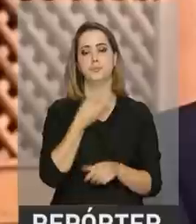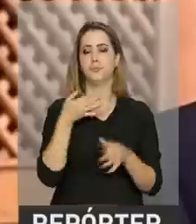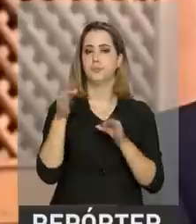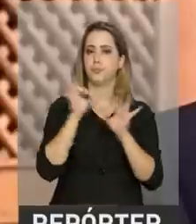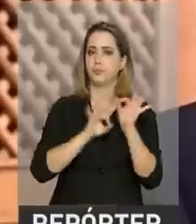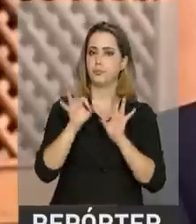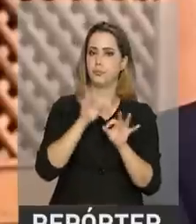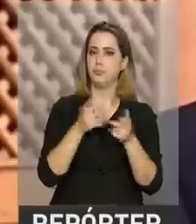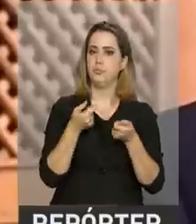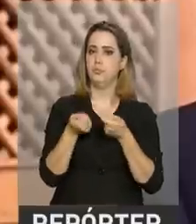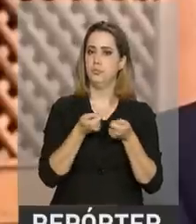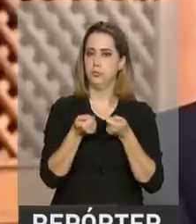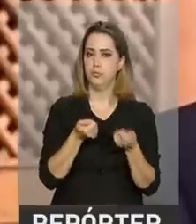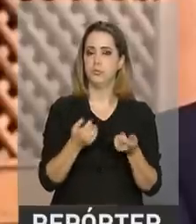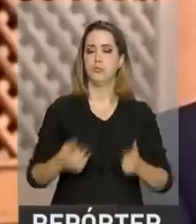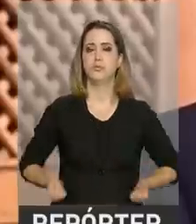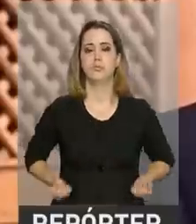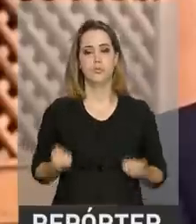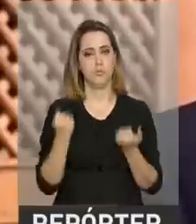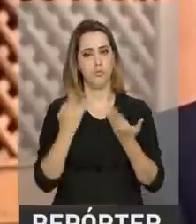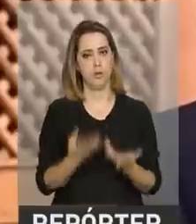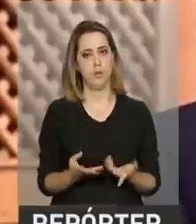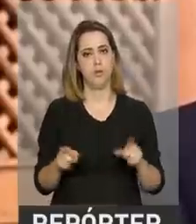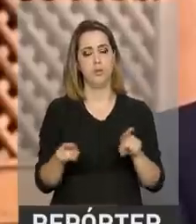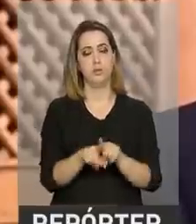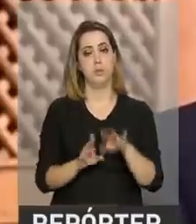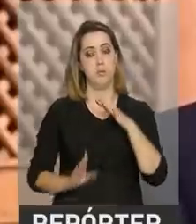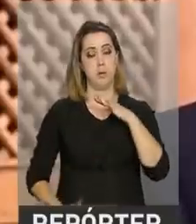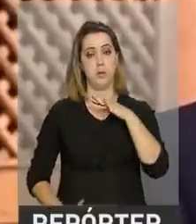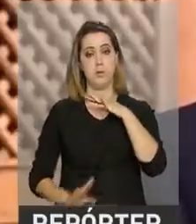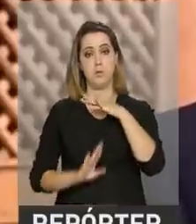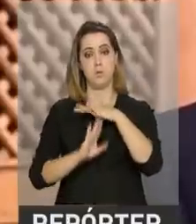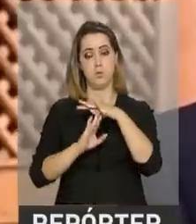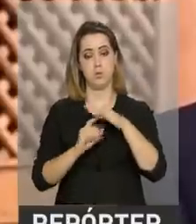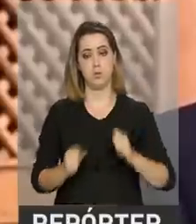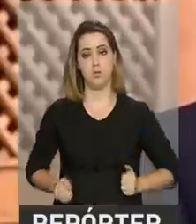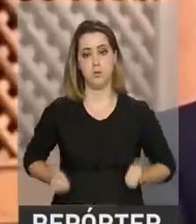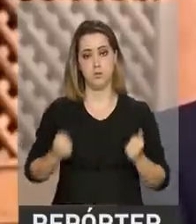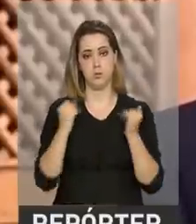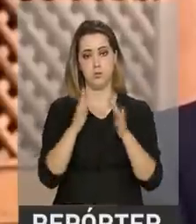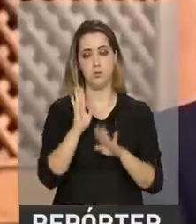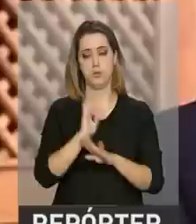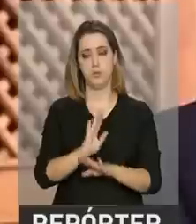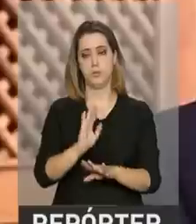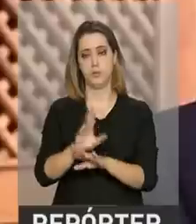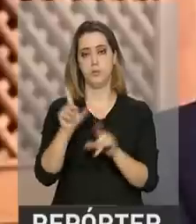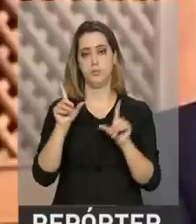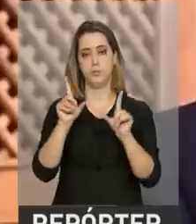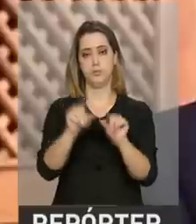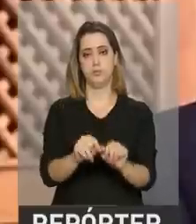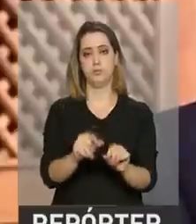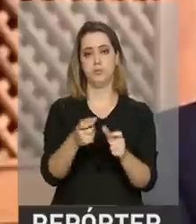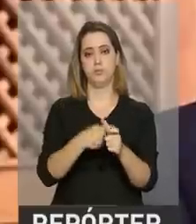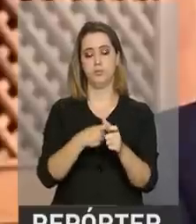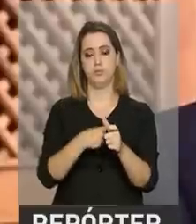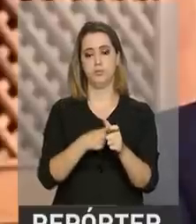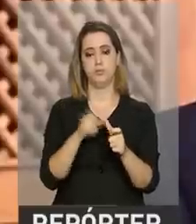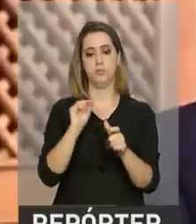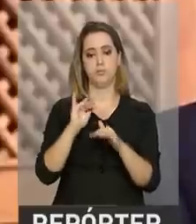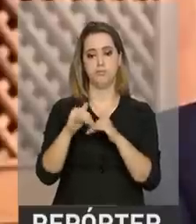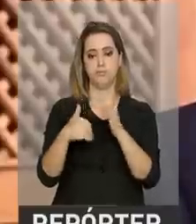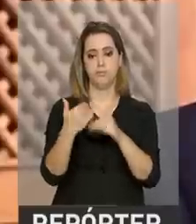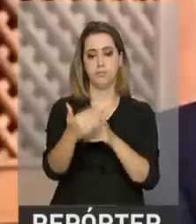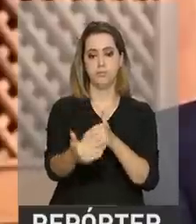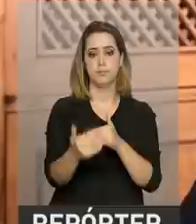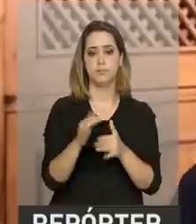públicas. Meirelles também destacou que o teto dos gastos públicos vai ajudar na redução do déficit para os